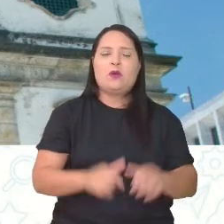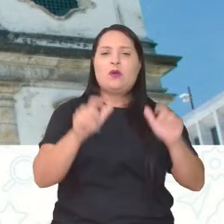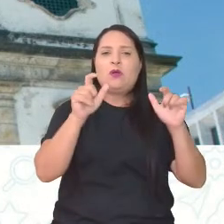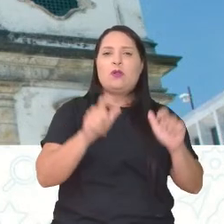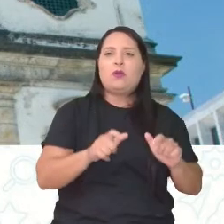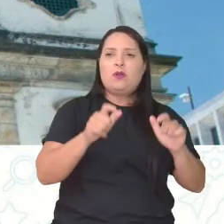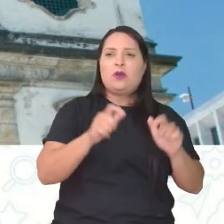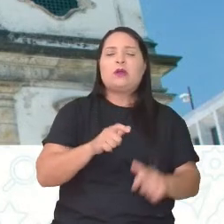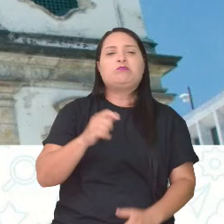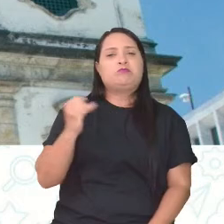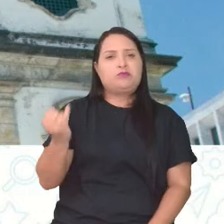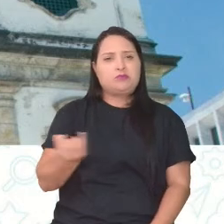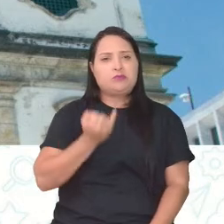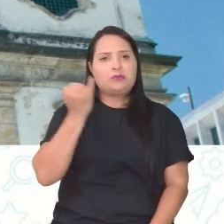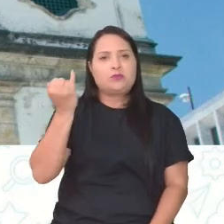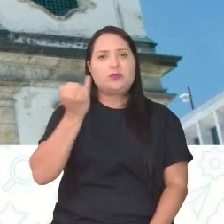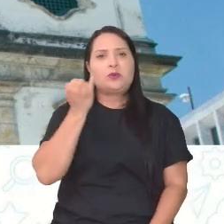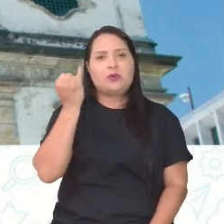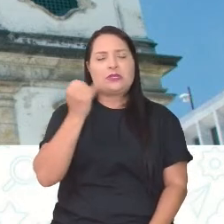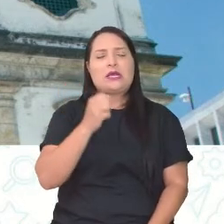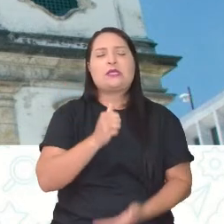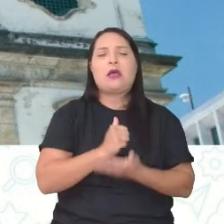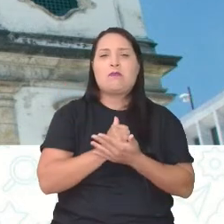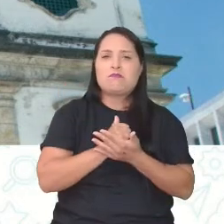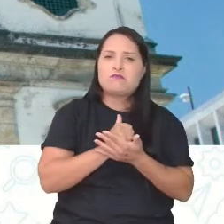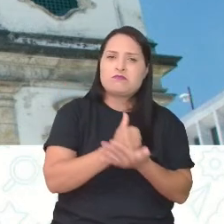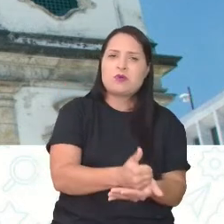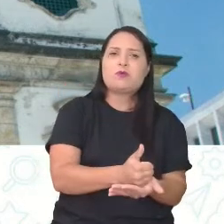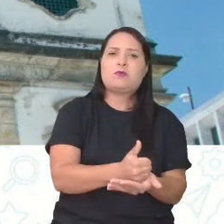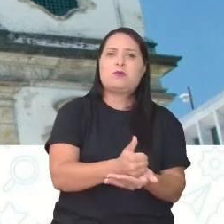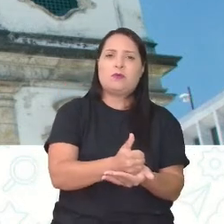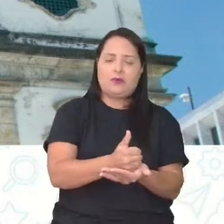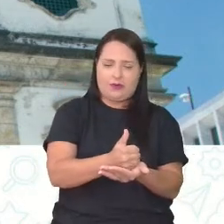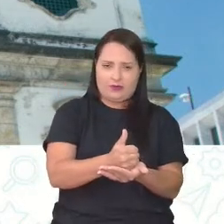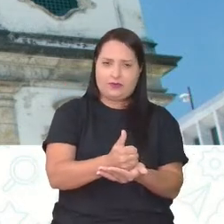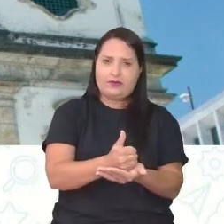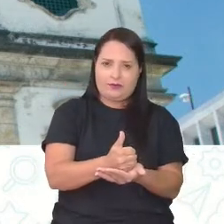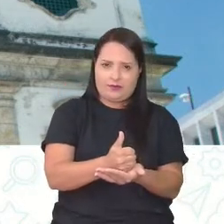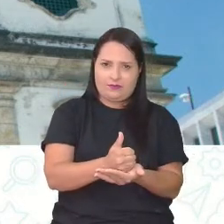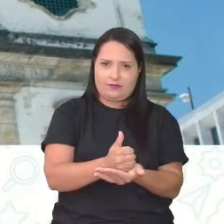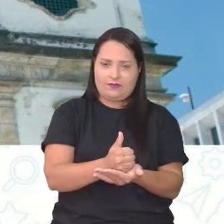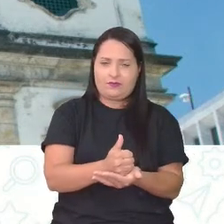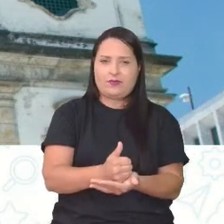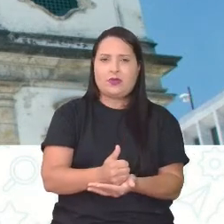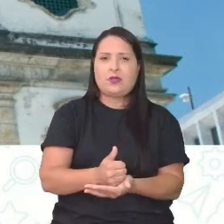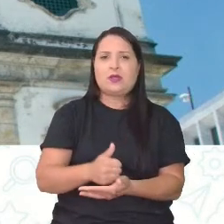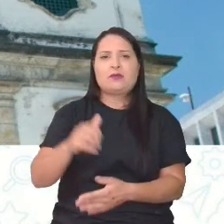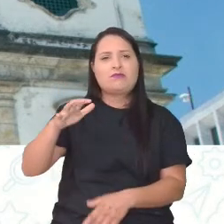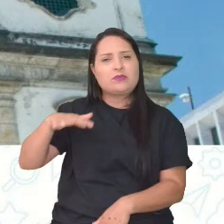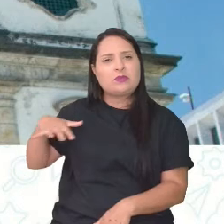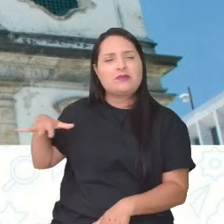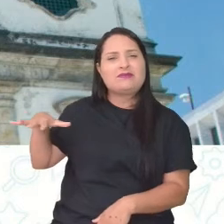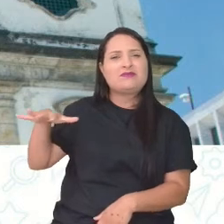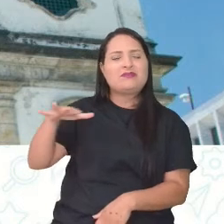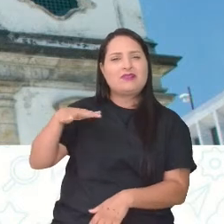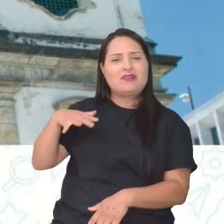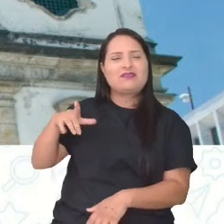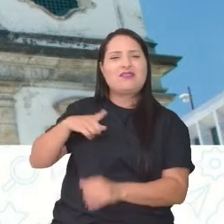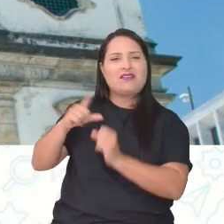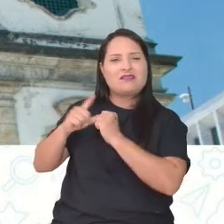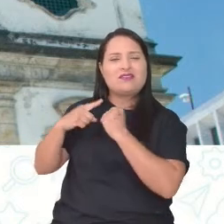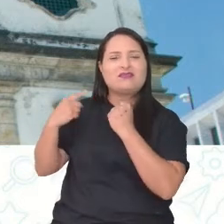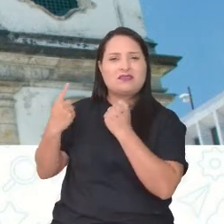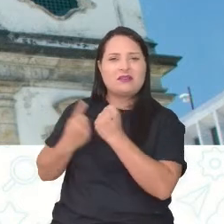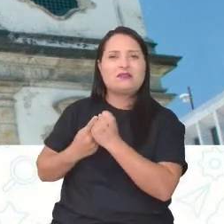um lugar muito importante para apoio, solidariedade daquela época, né, daquela sociedade escravista ali